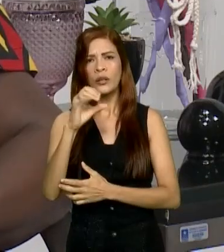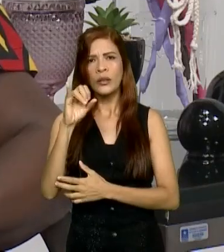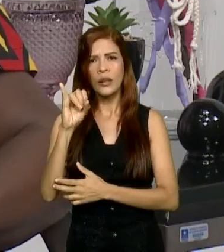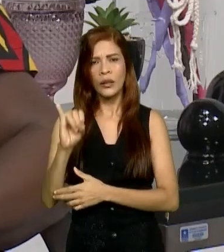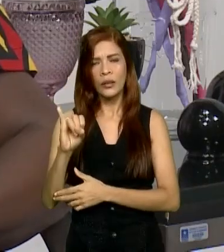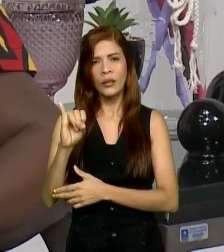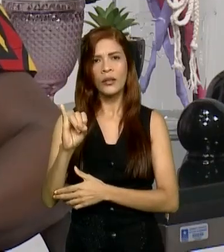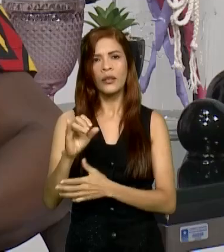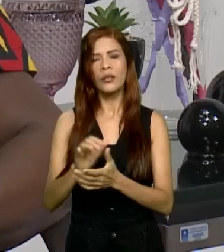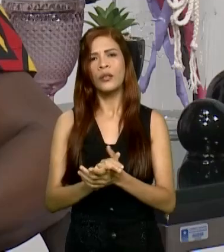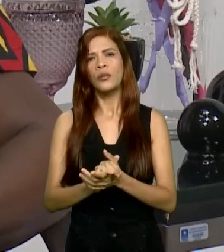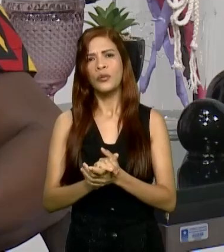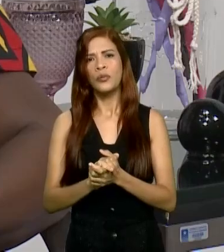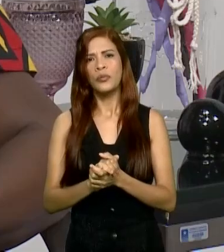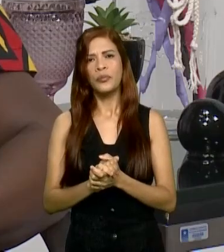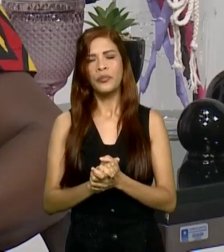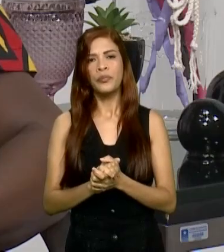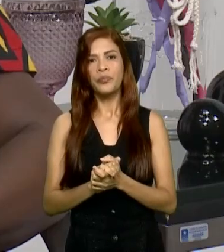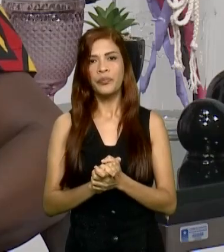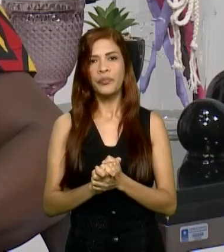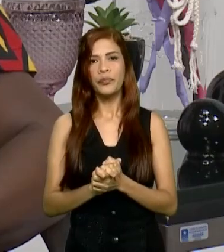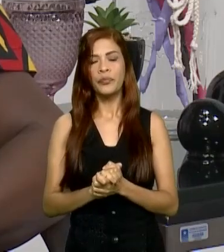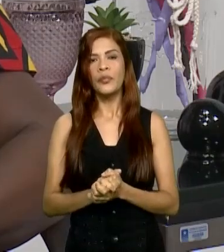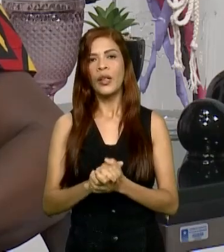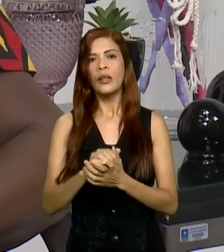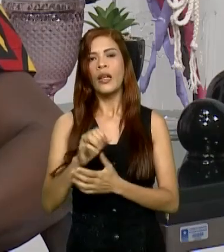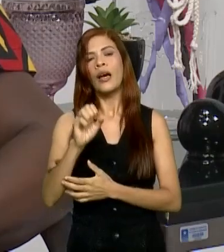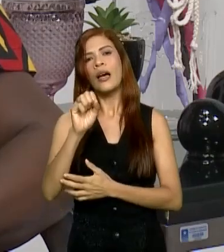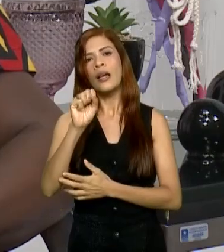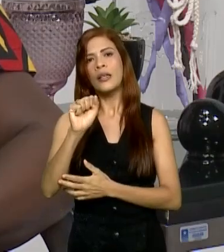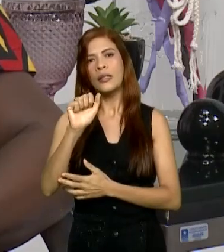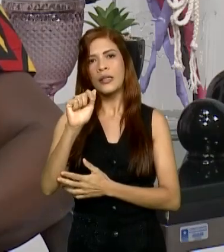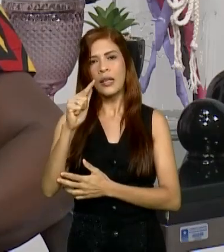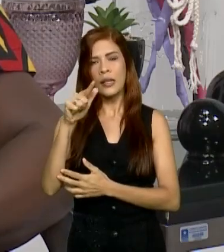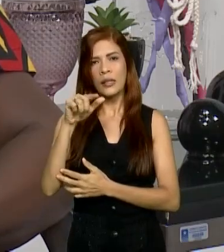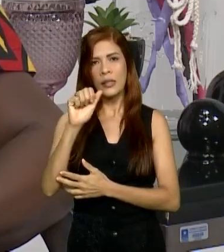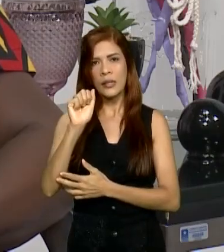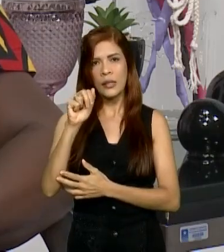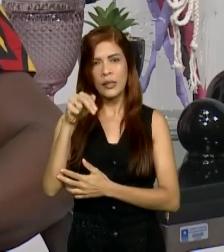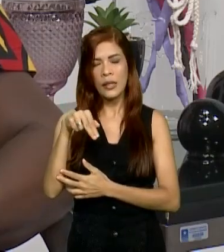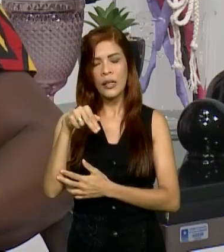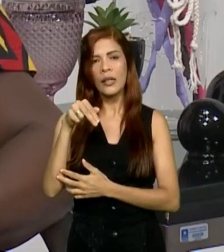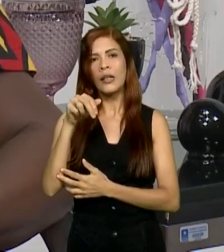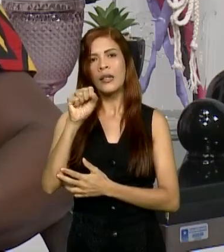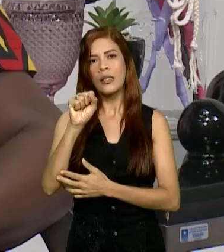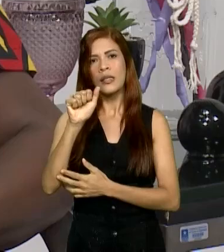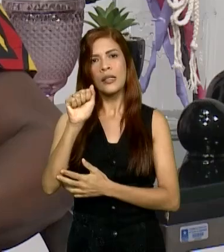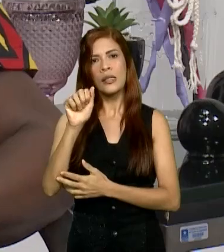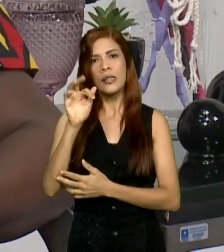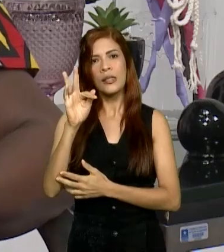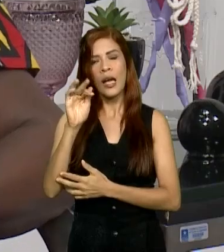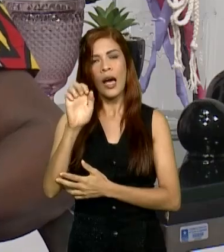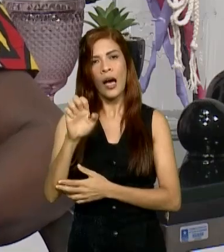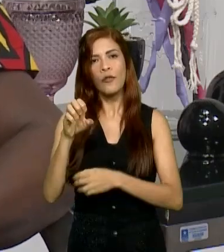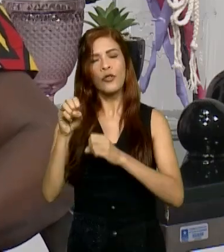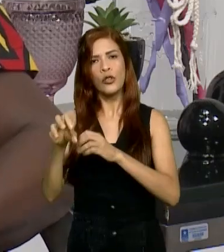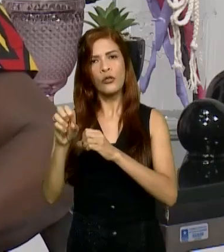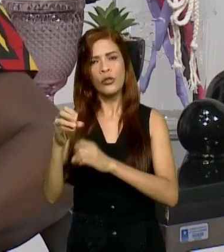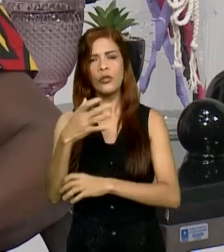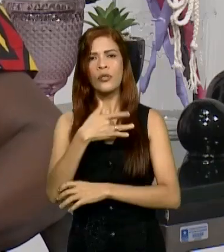das sedes, que é através da SAZAN, da SAF, da educação, da saúde,